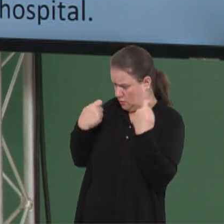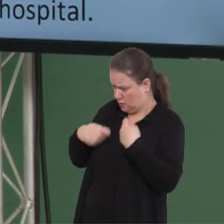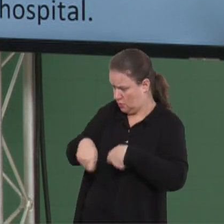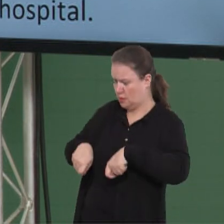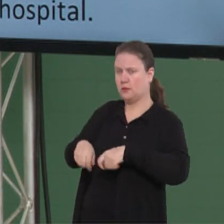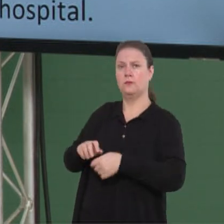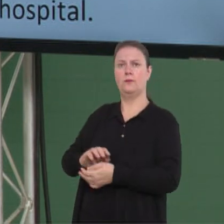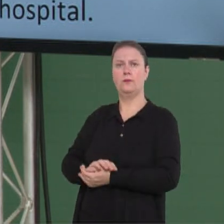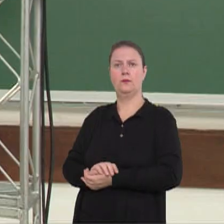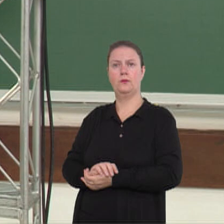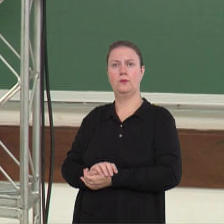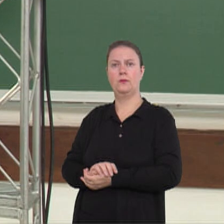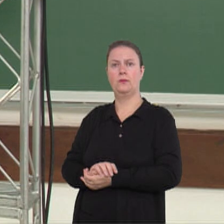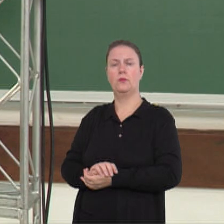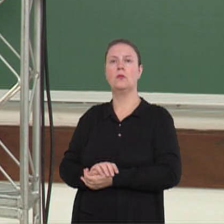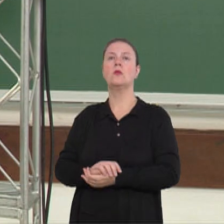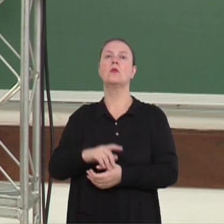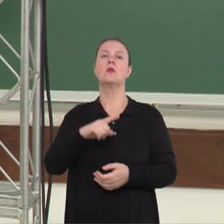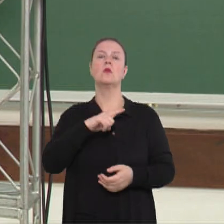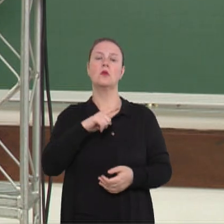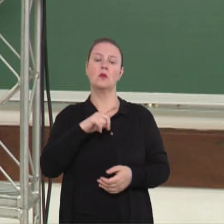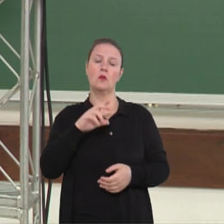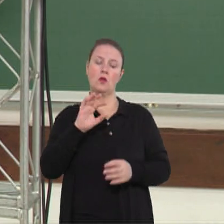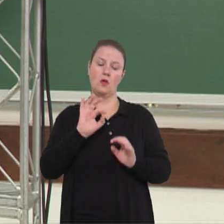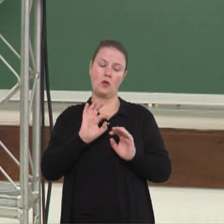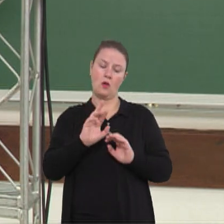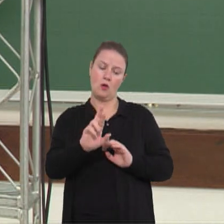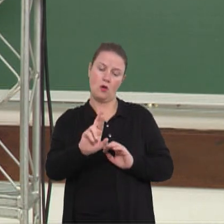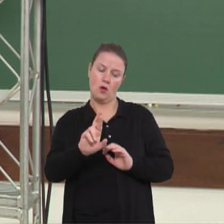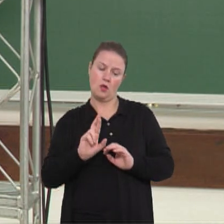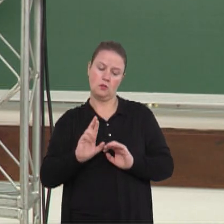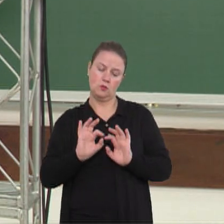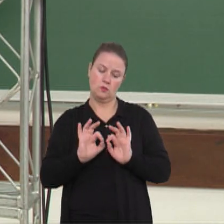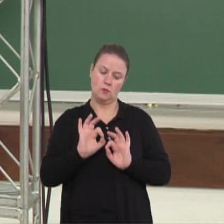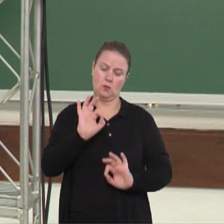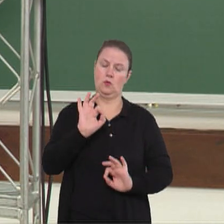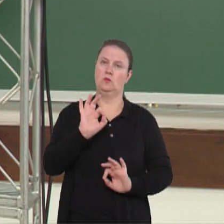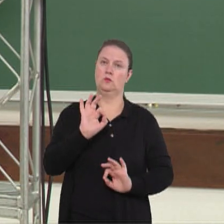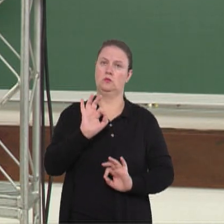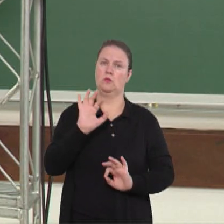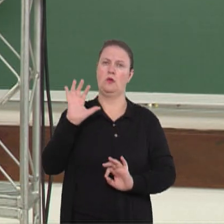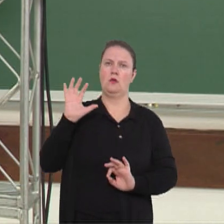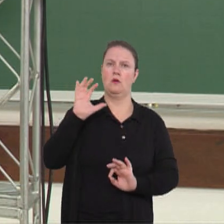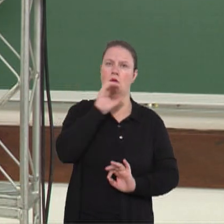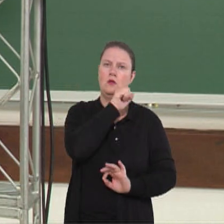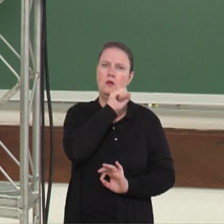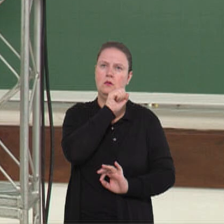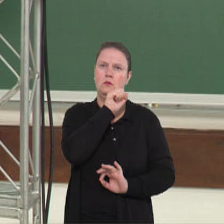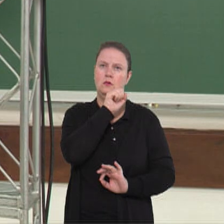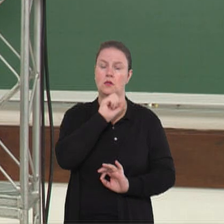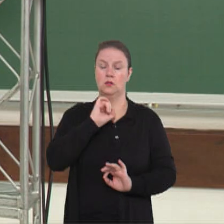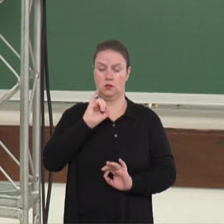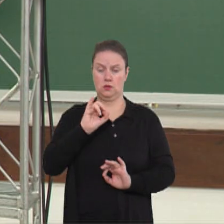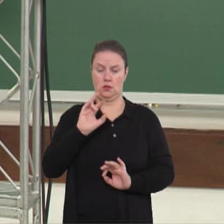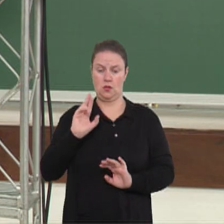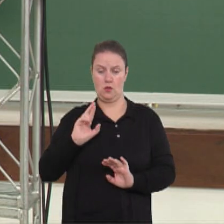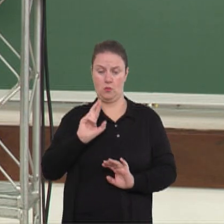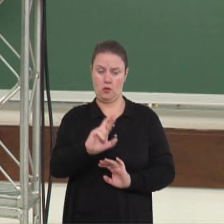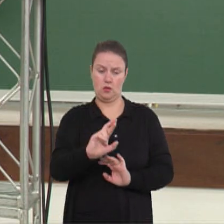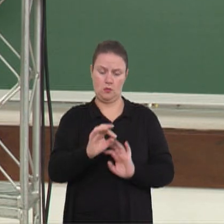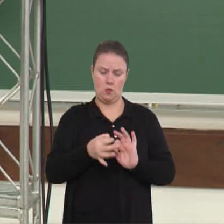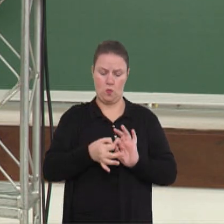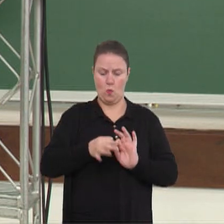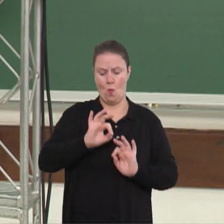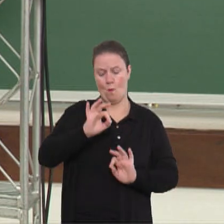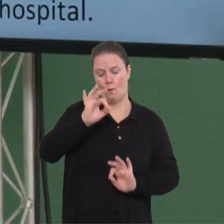short em usar a resposta curta e ágil shield acabou para a resposta cumprida a resposta